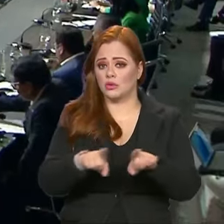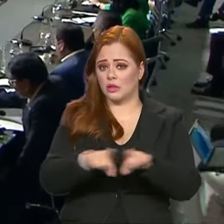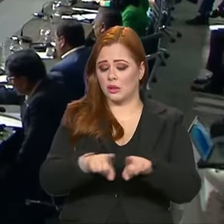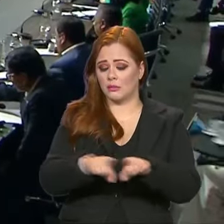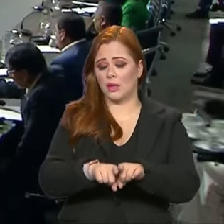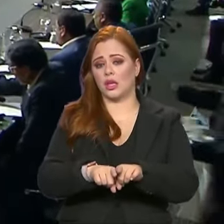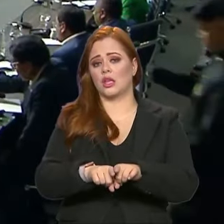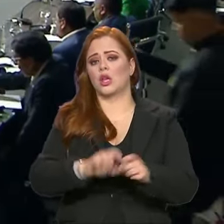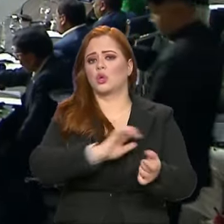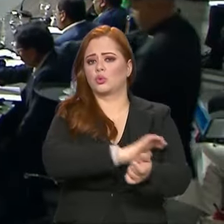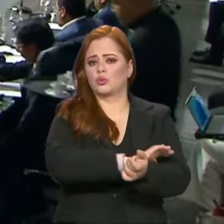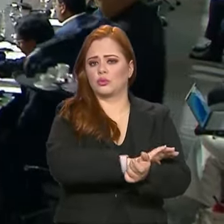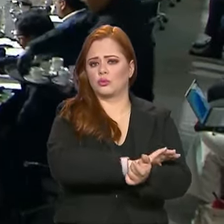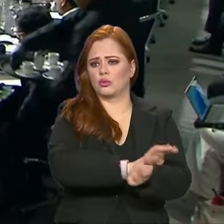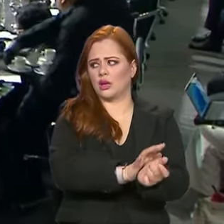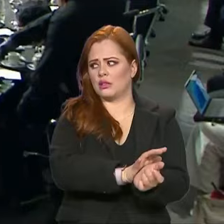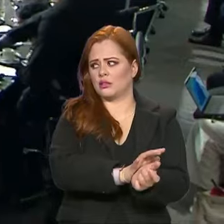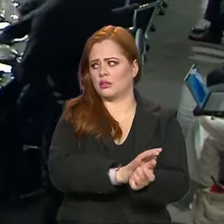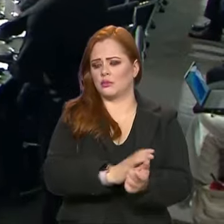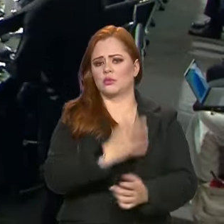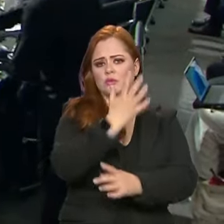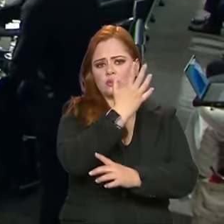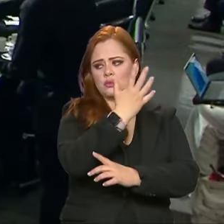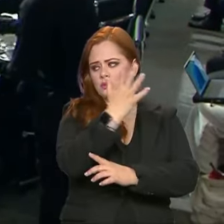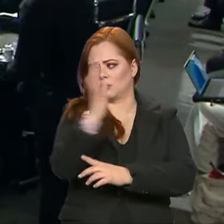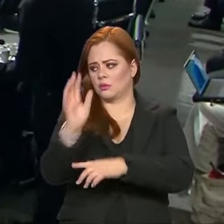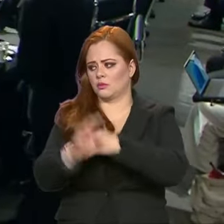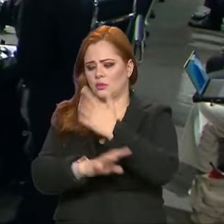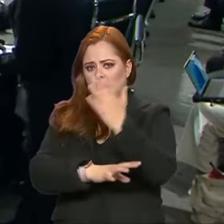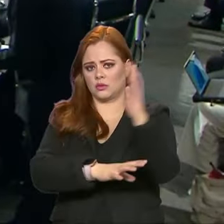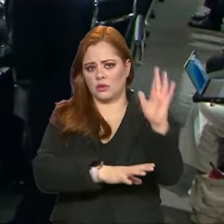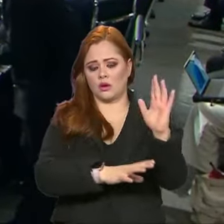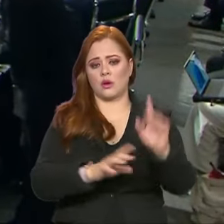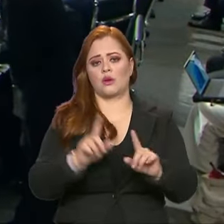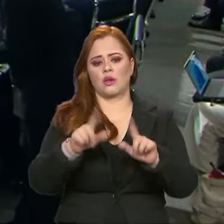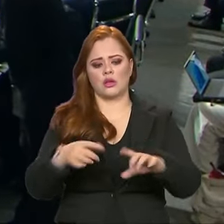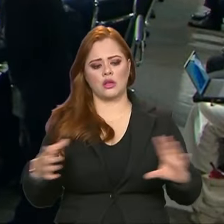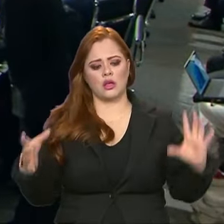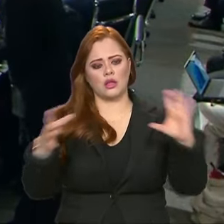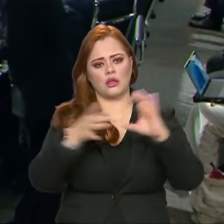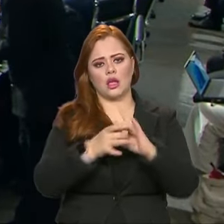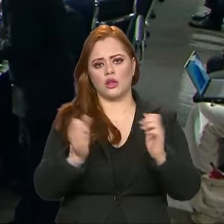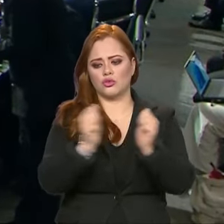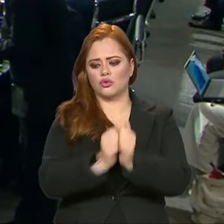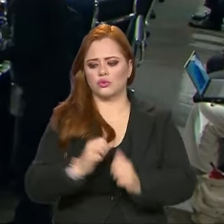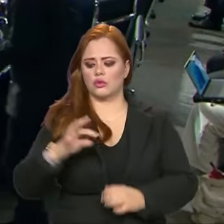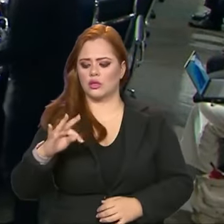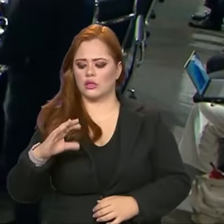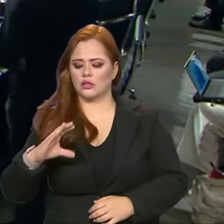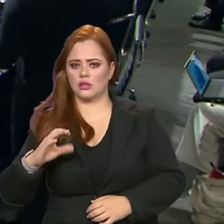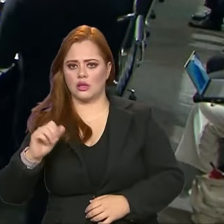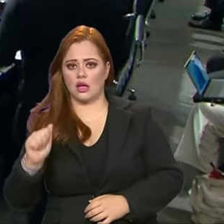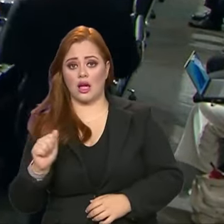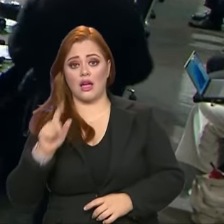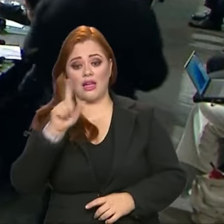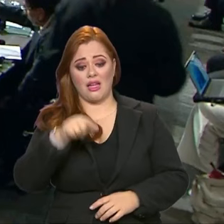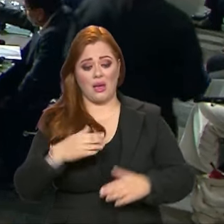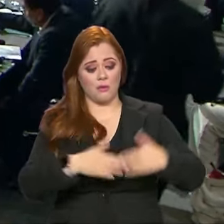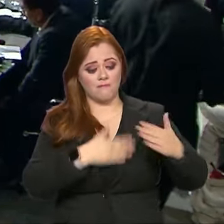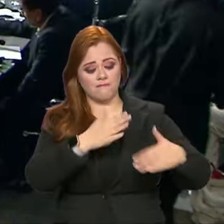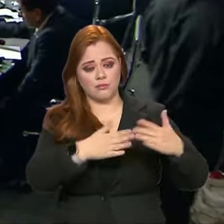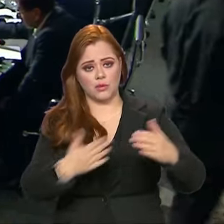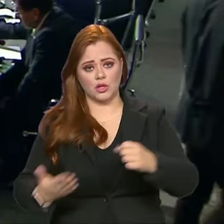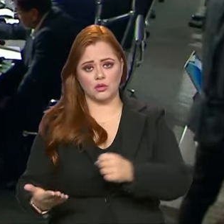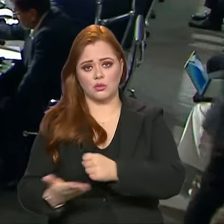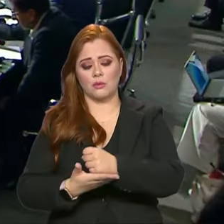racismo ambiental pelos países que integram a OTCA é um passo fundamental para